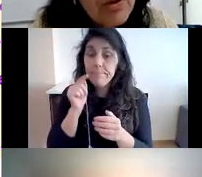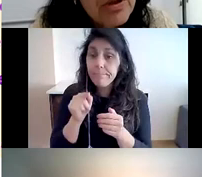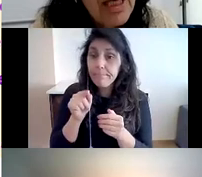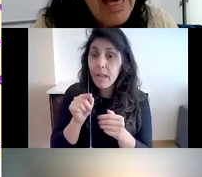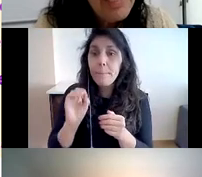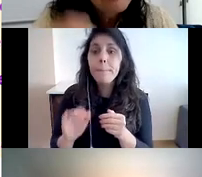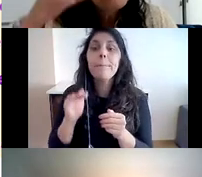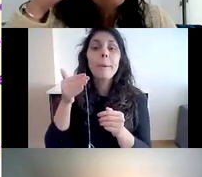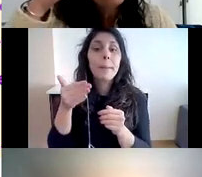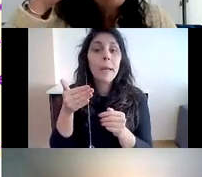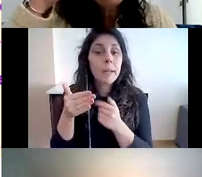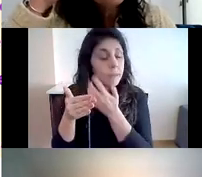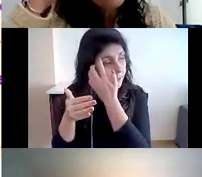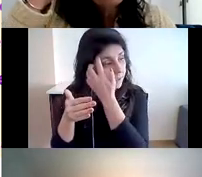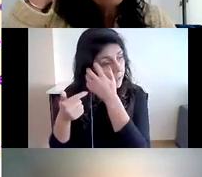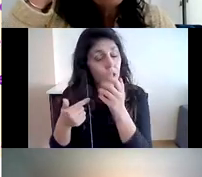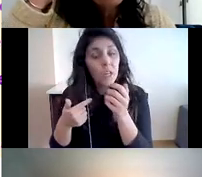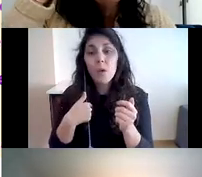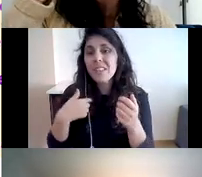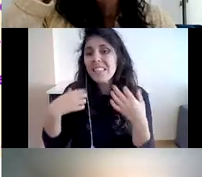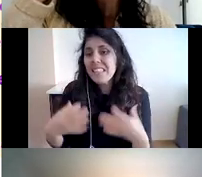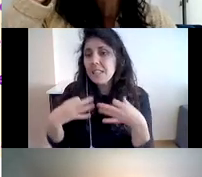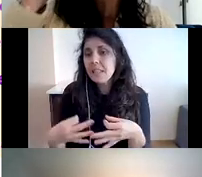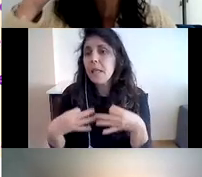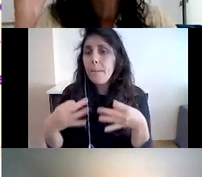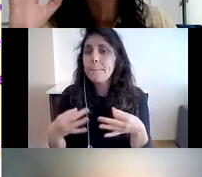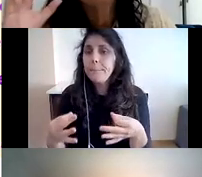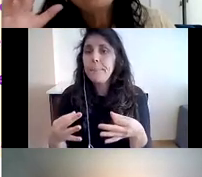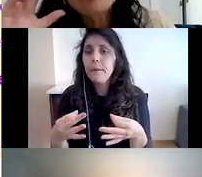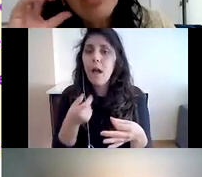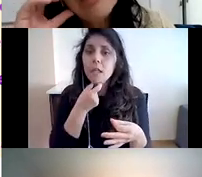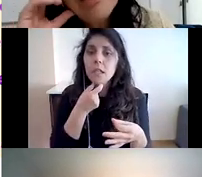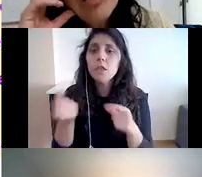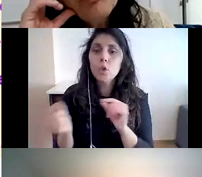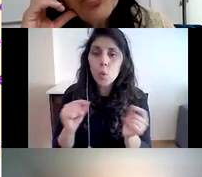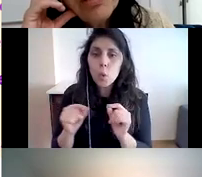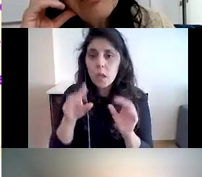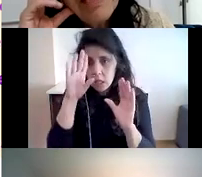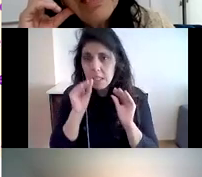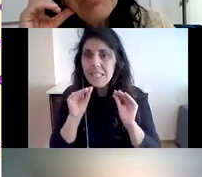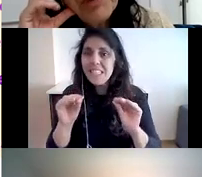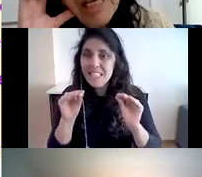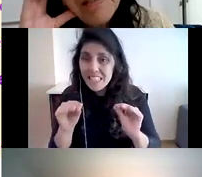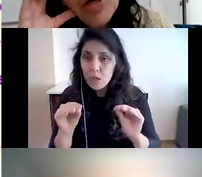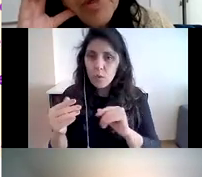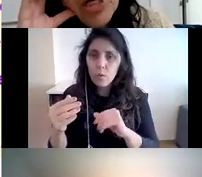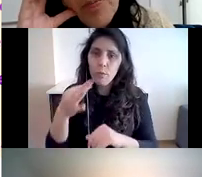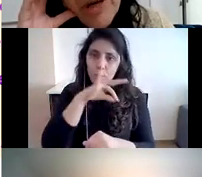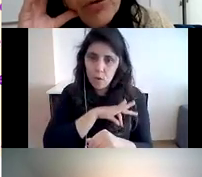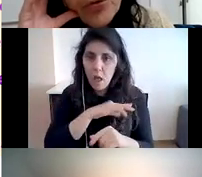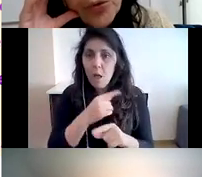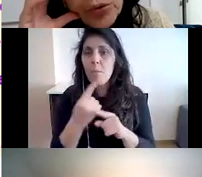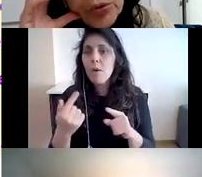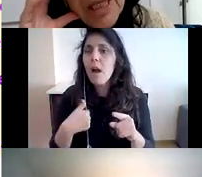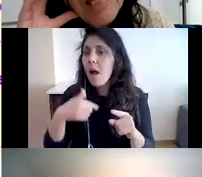evocação eu trago-a sempre que discutimos ensino profissional, porque, na verdade, me parece que é o primeiro